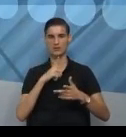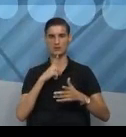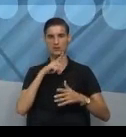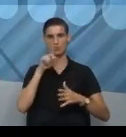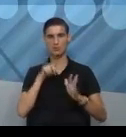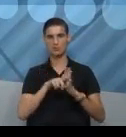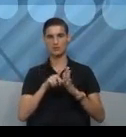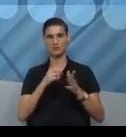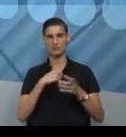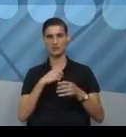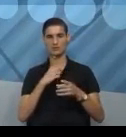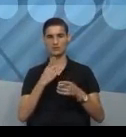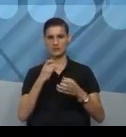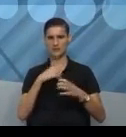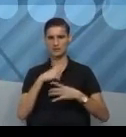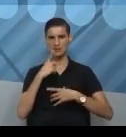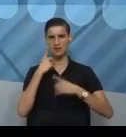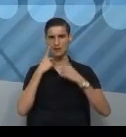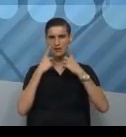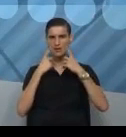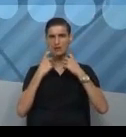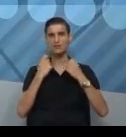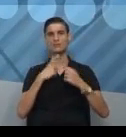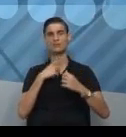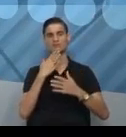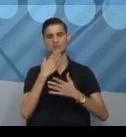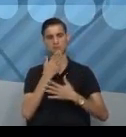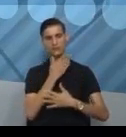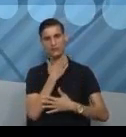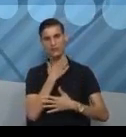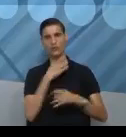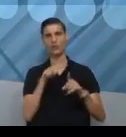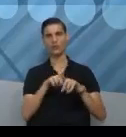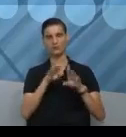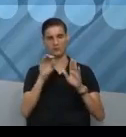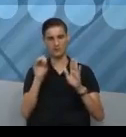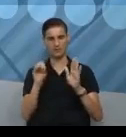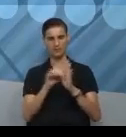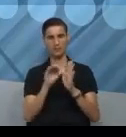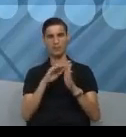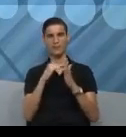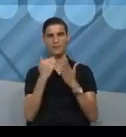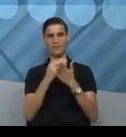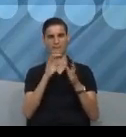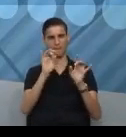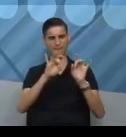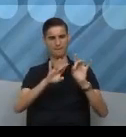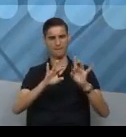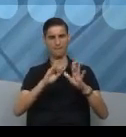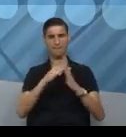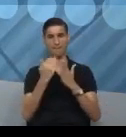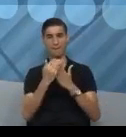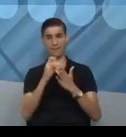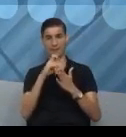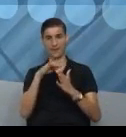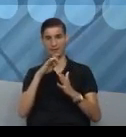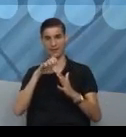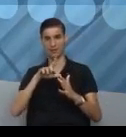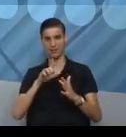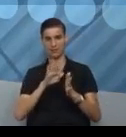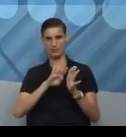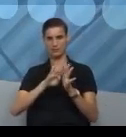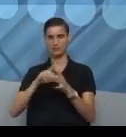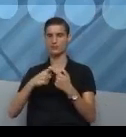nossa disciplina. Quem tiver interesse, a gente pode solicitar lá no fórum, a gente pode colocar toda a resolução da integral por partes, porque ela é